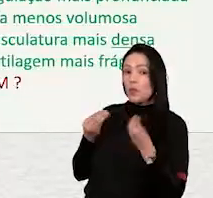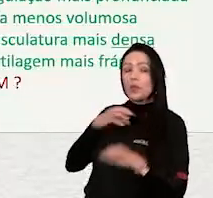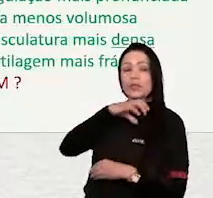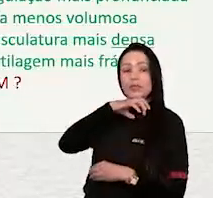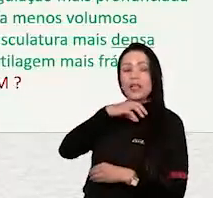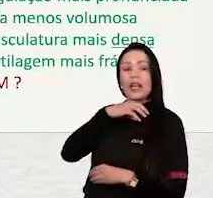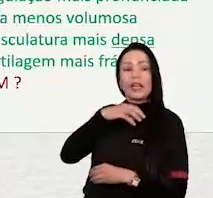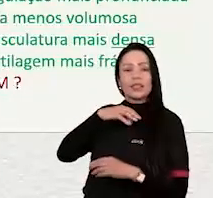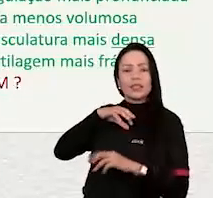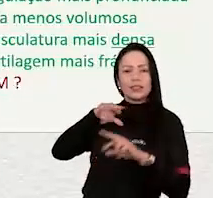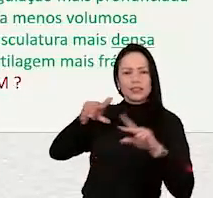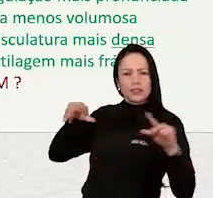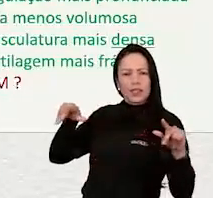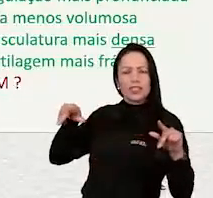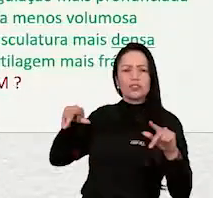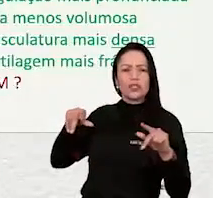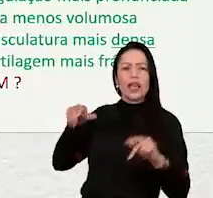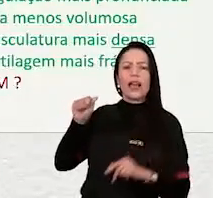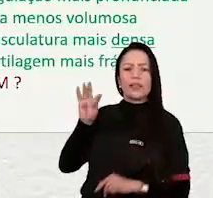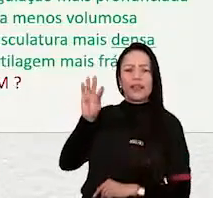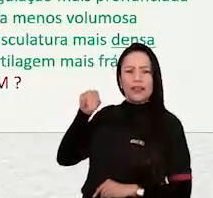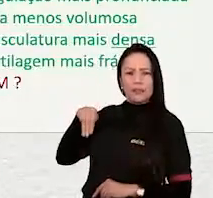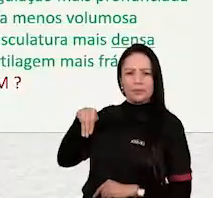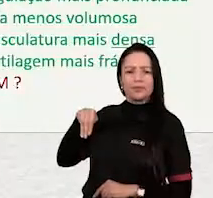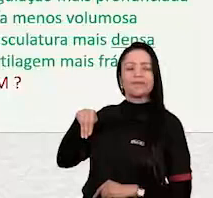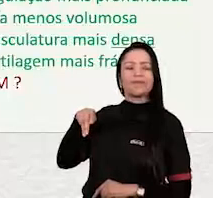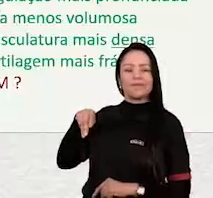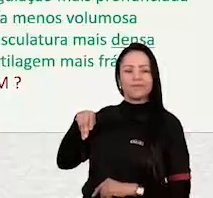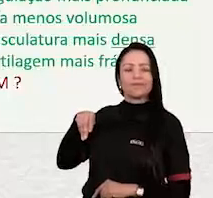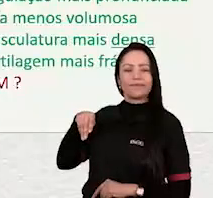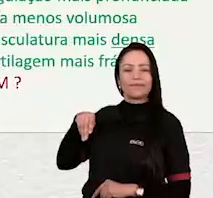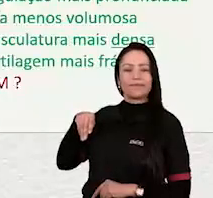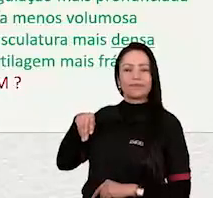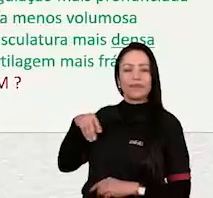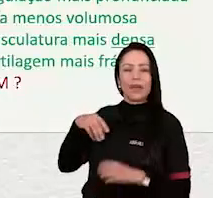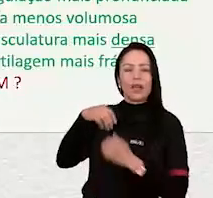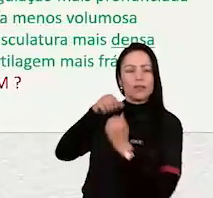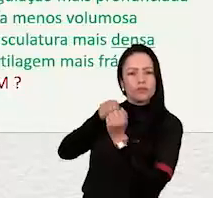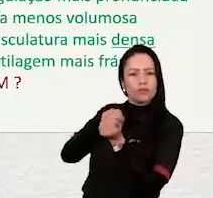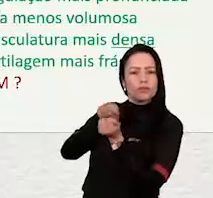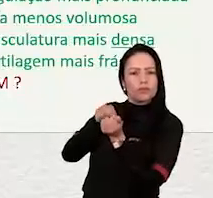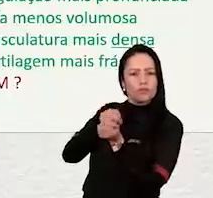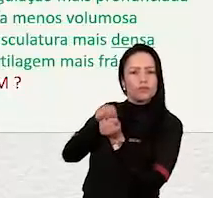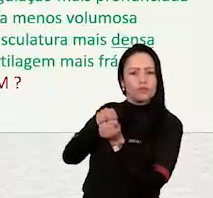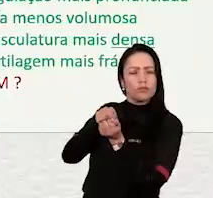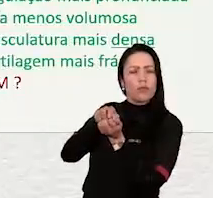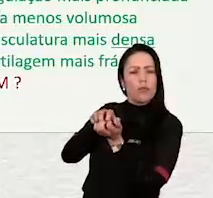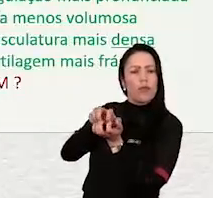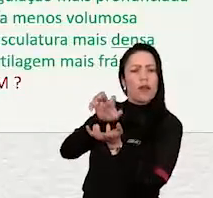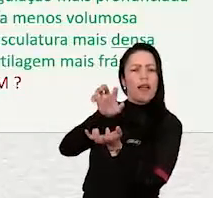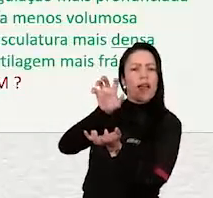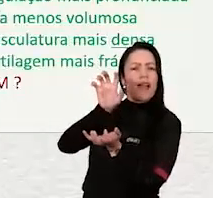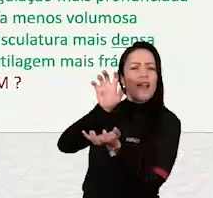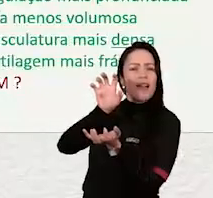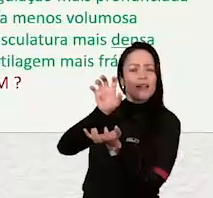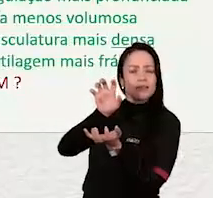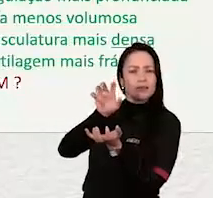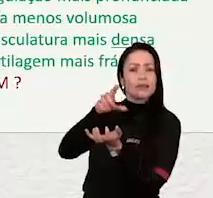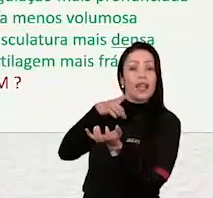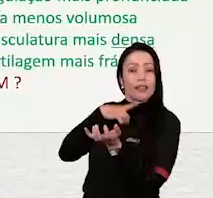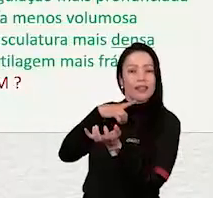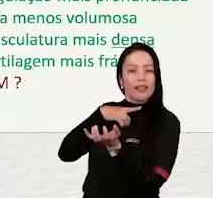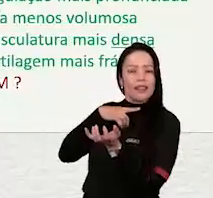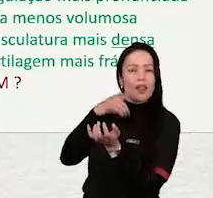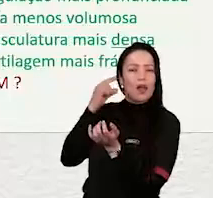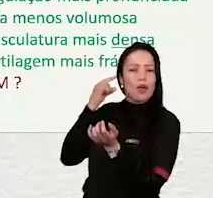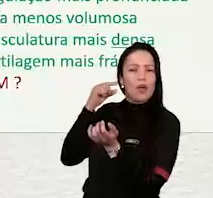de ATM, que não estava nesse artigo, e a mastigação e o bocejar é que drenam a orelha média. Então